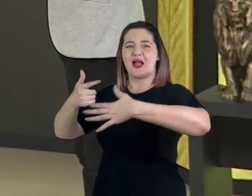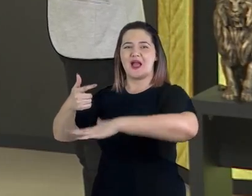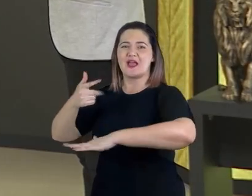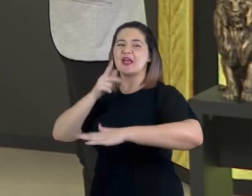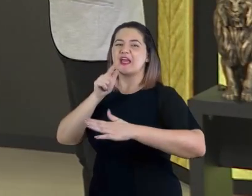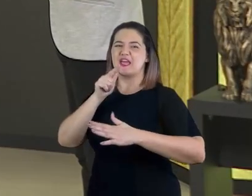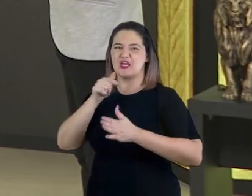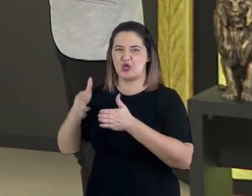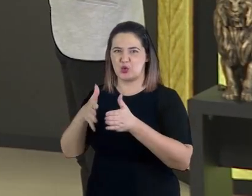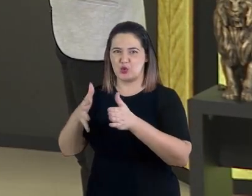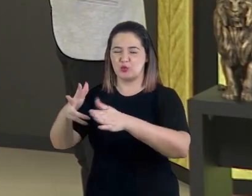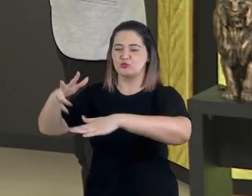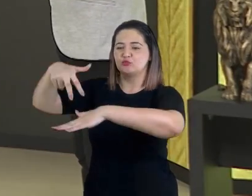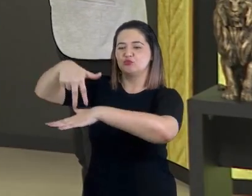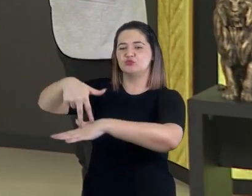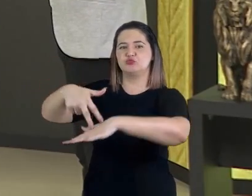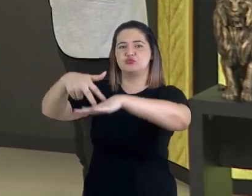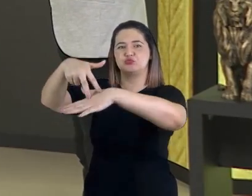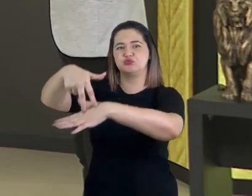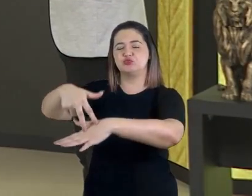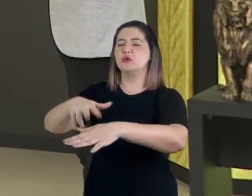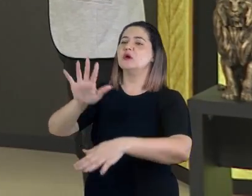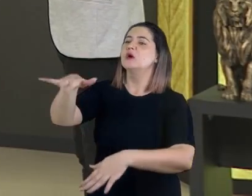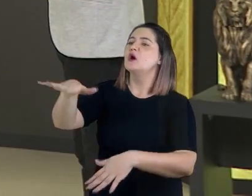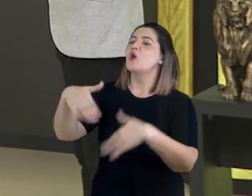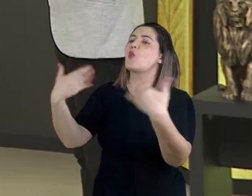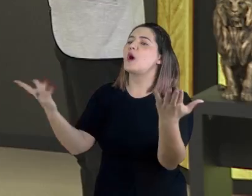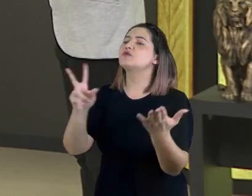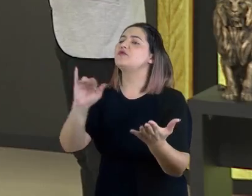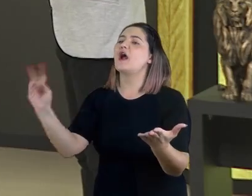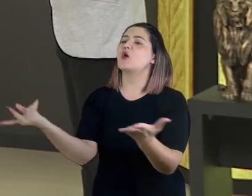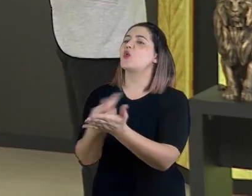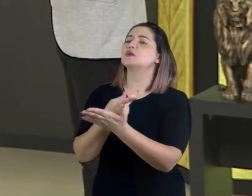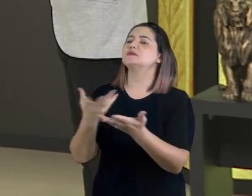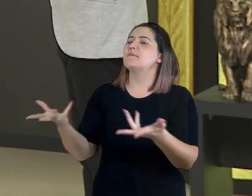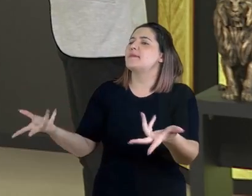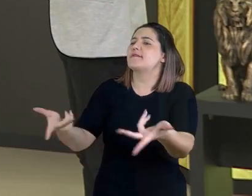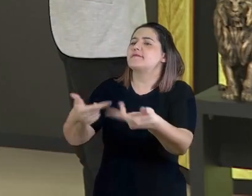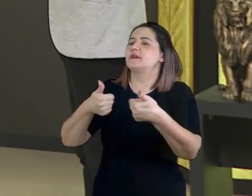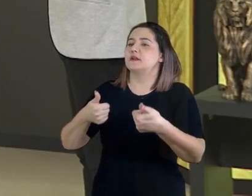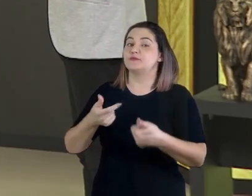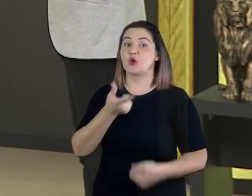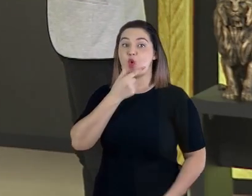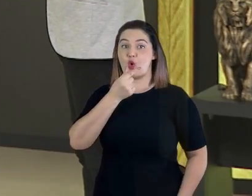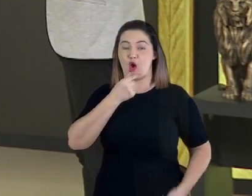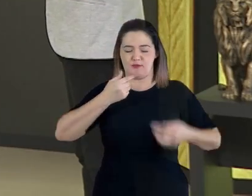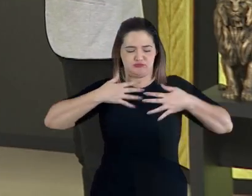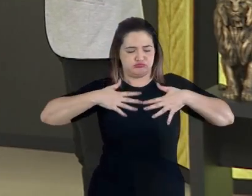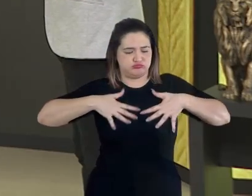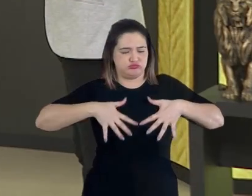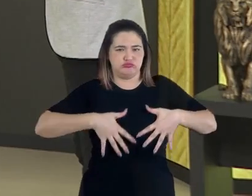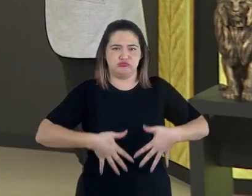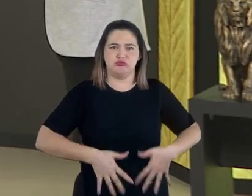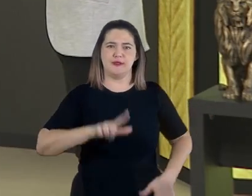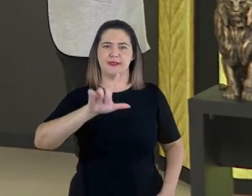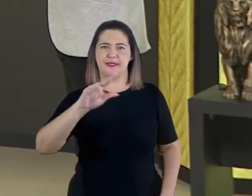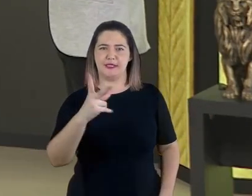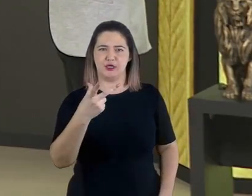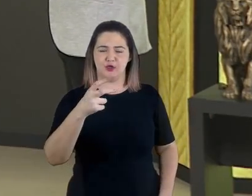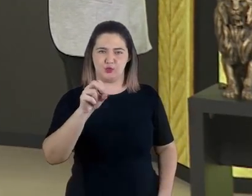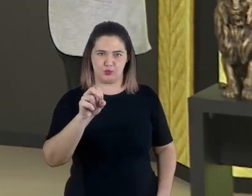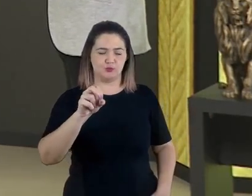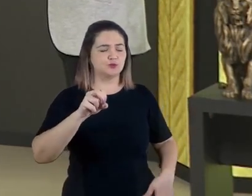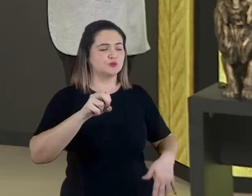rio: quando se cumprirão essas maravilhas? Então ouviu o homem vestido de linho que estava sobre as águas do rio.